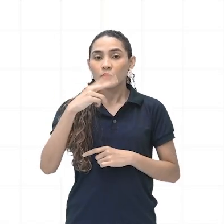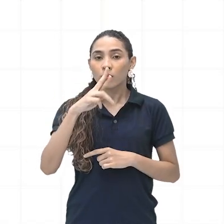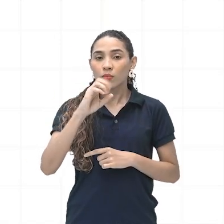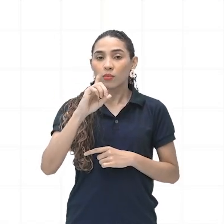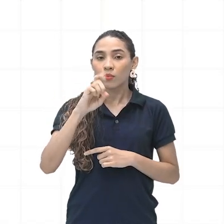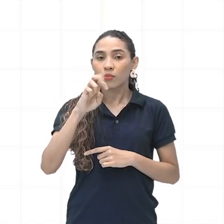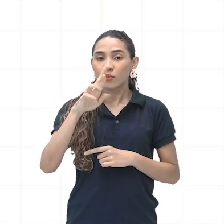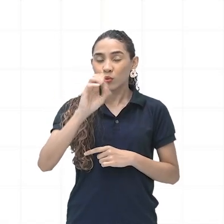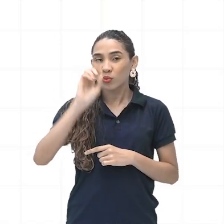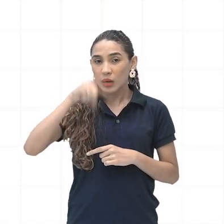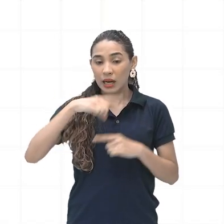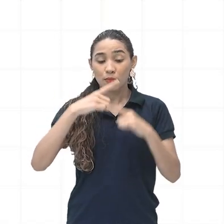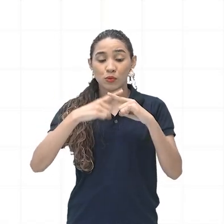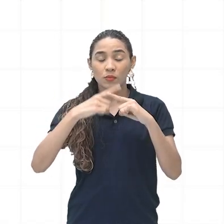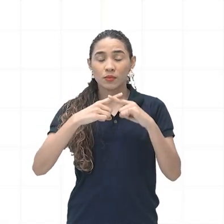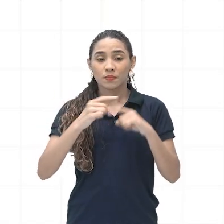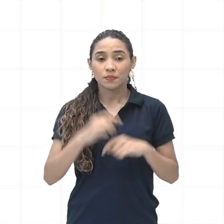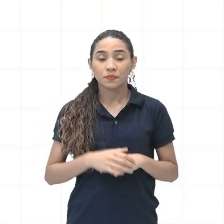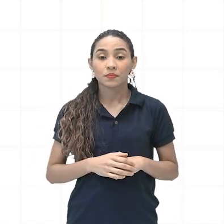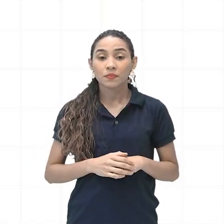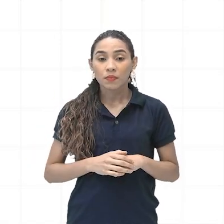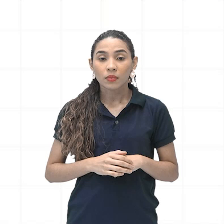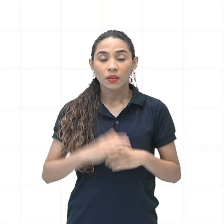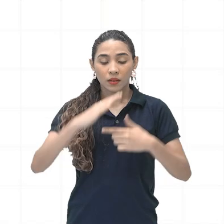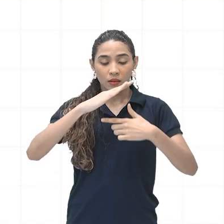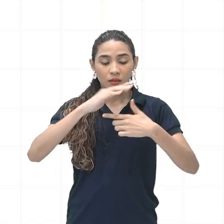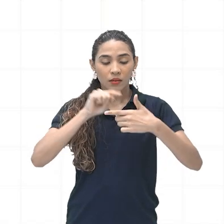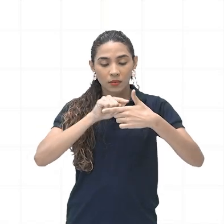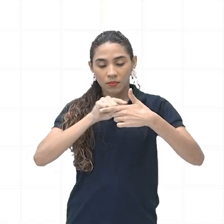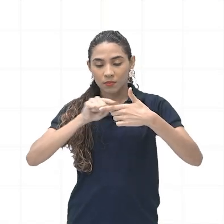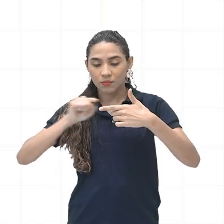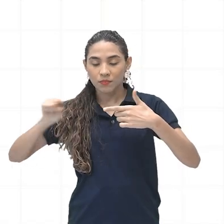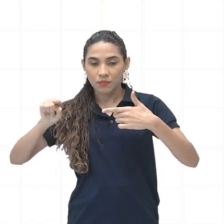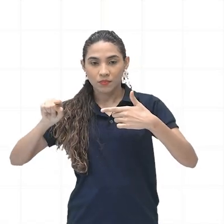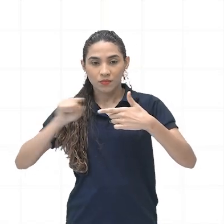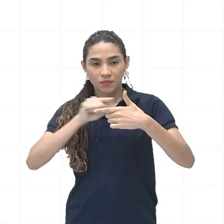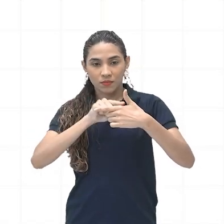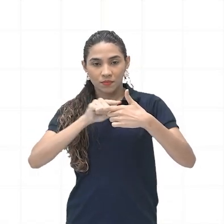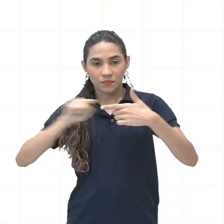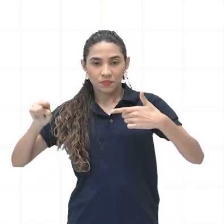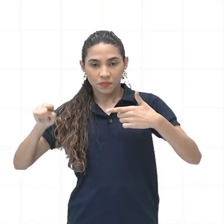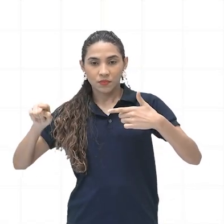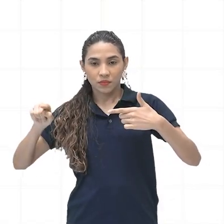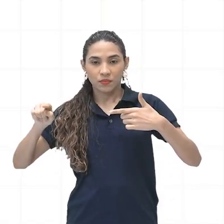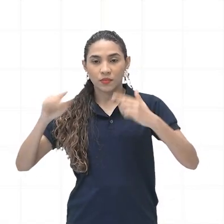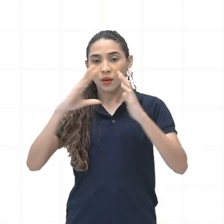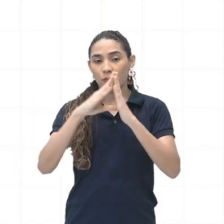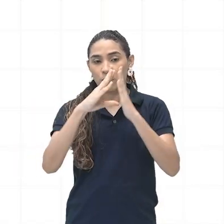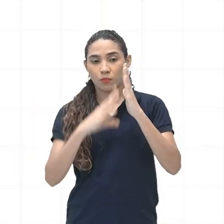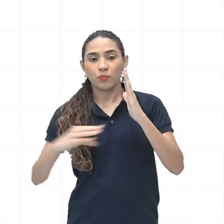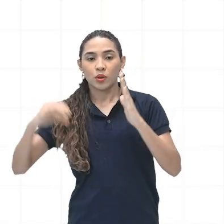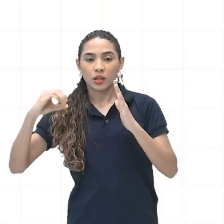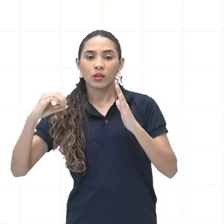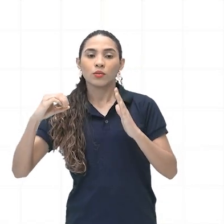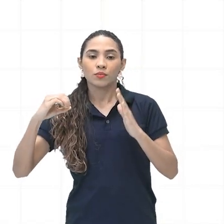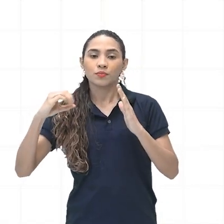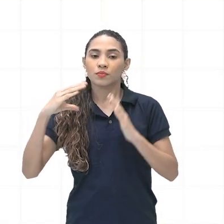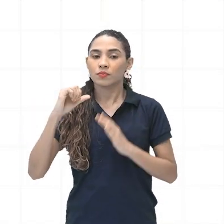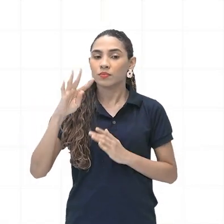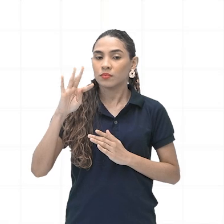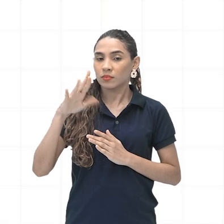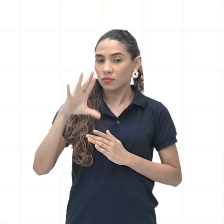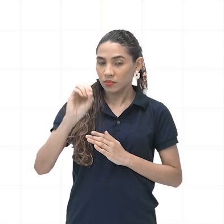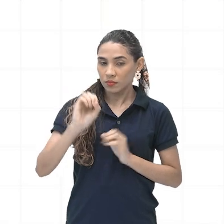da medida da hipotenusa, que é o maior lado, pela medida da projeção desse